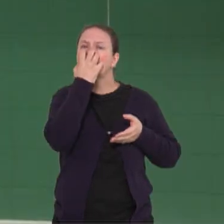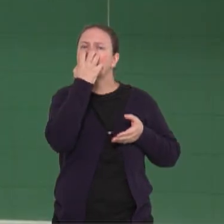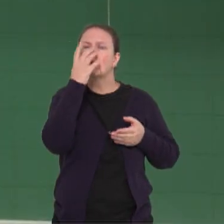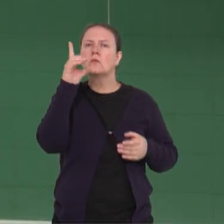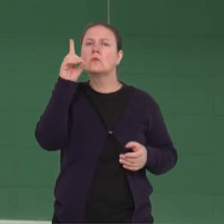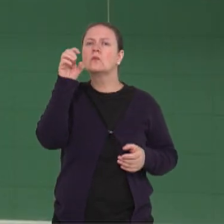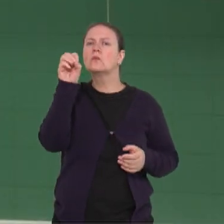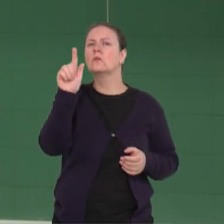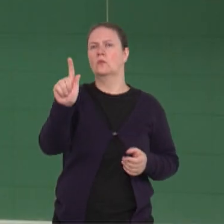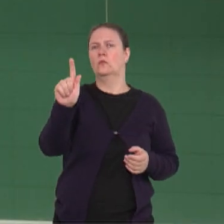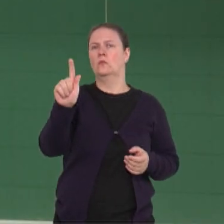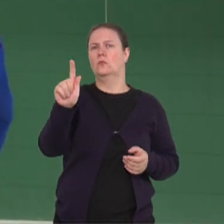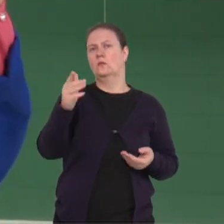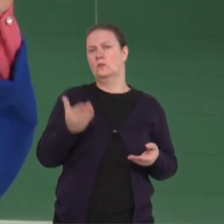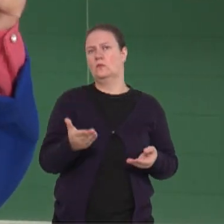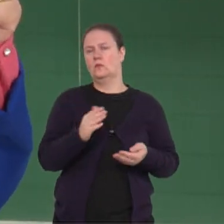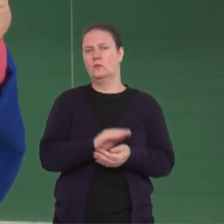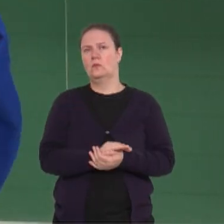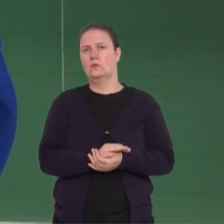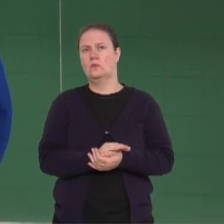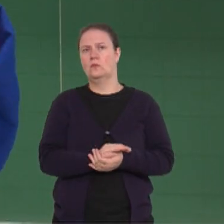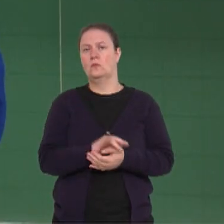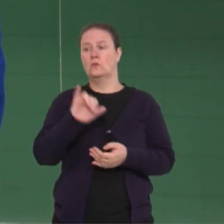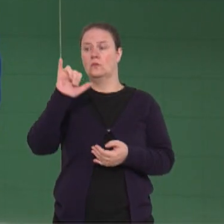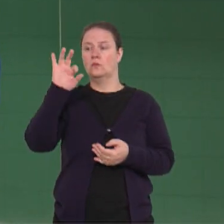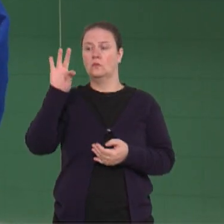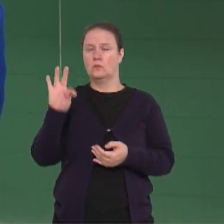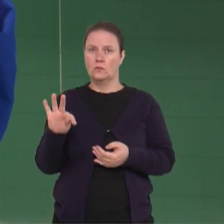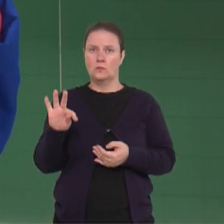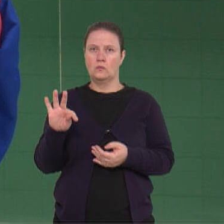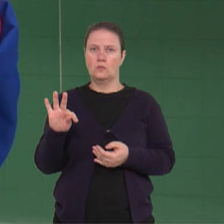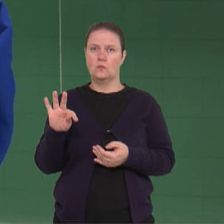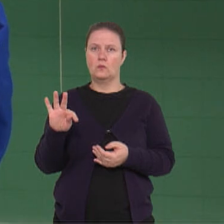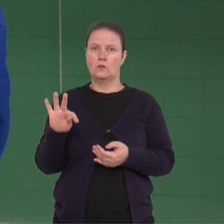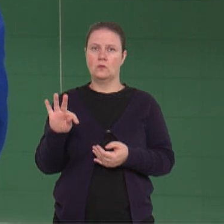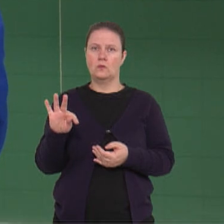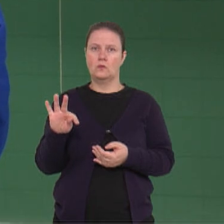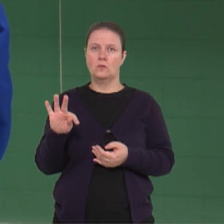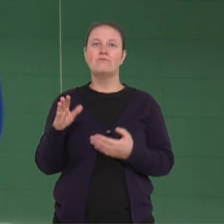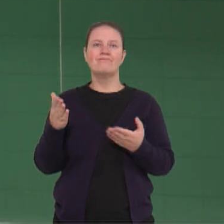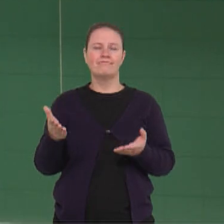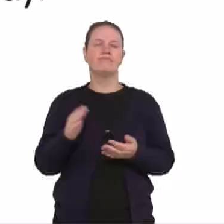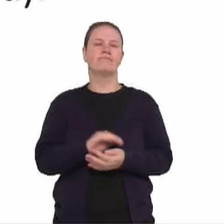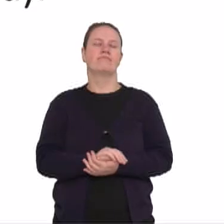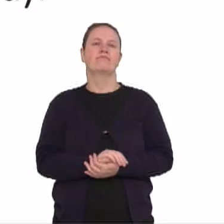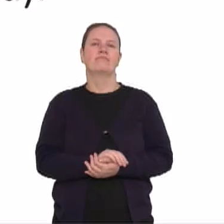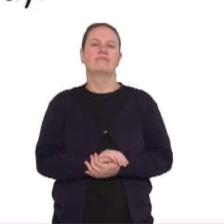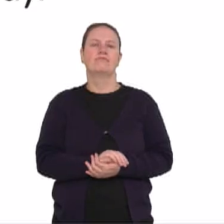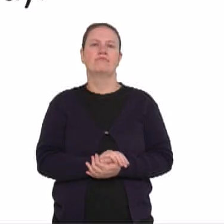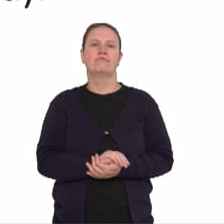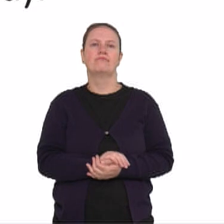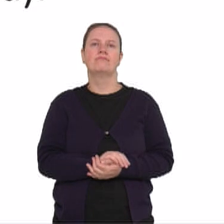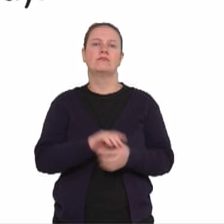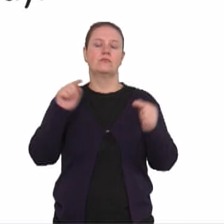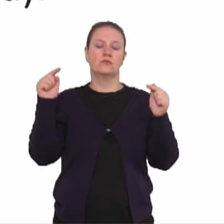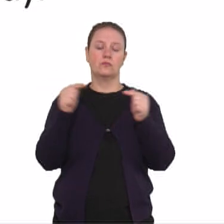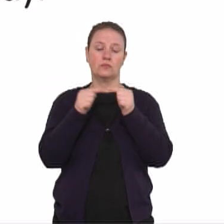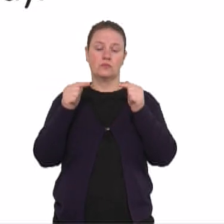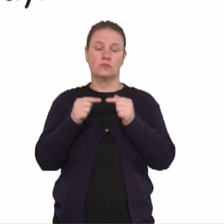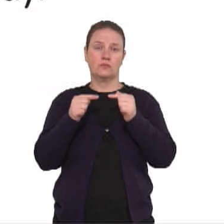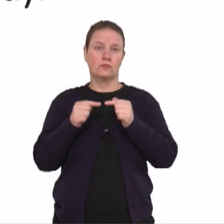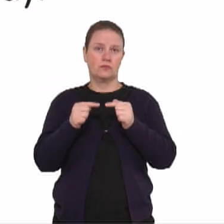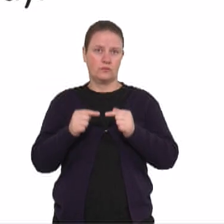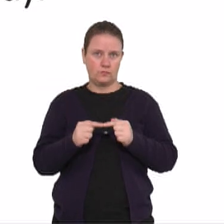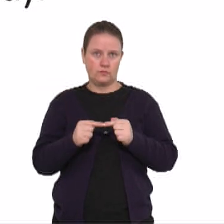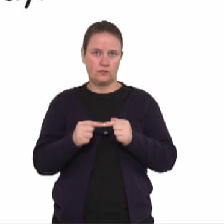Por it. Então, it was, ou seja, the dog was, né? Que o verbo to be correspondente a it